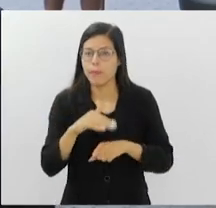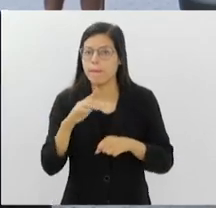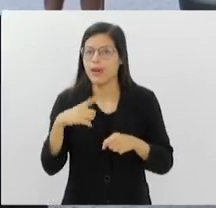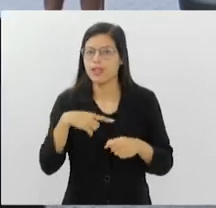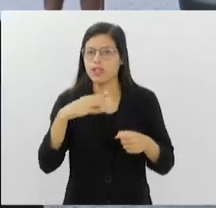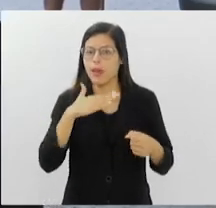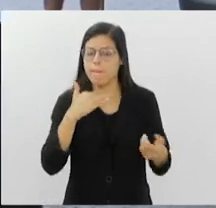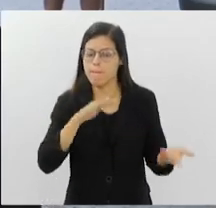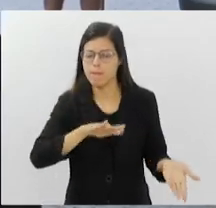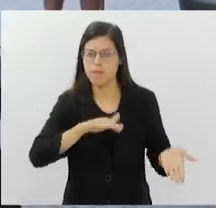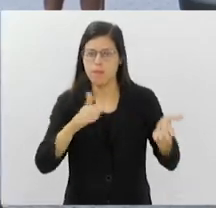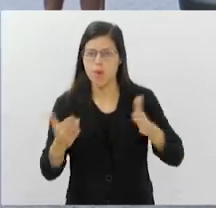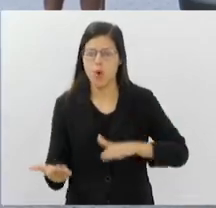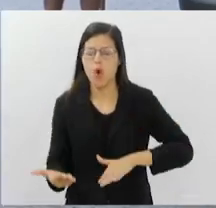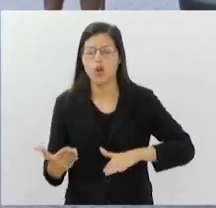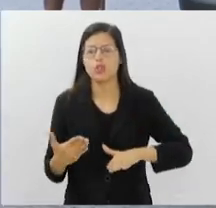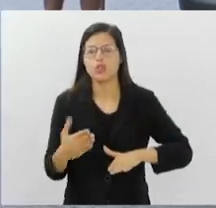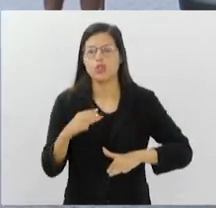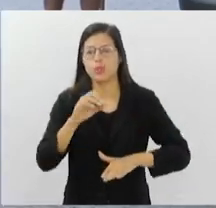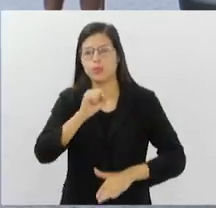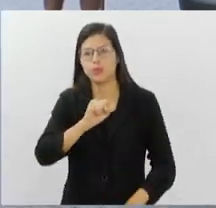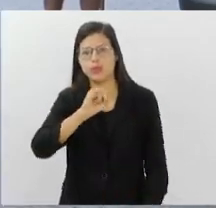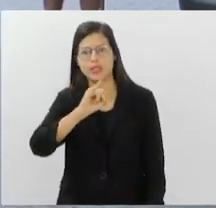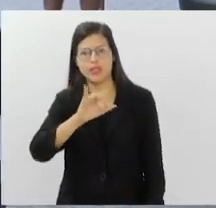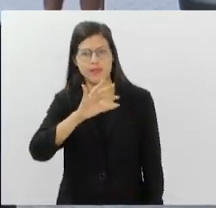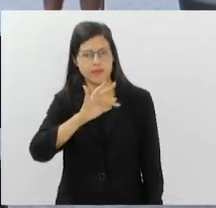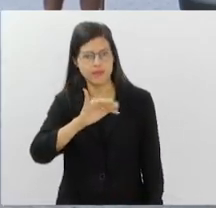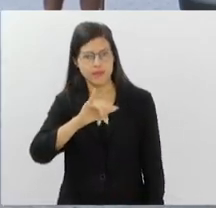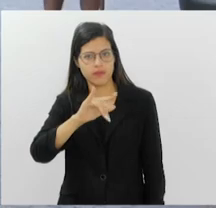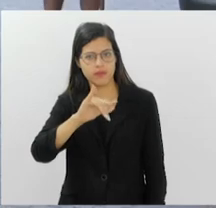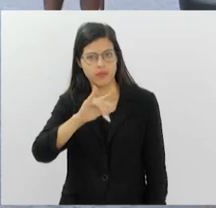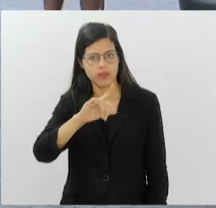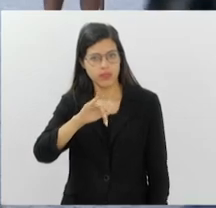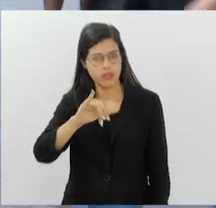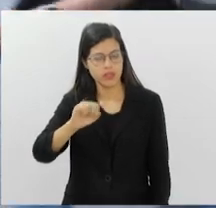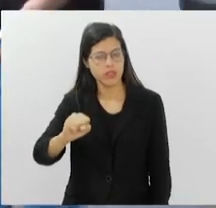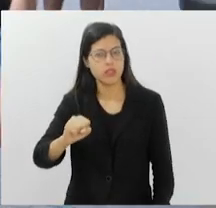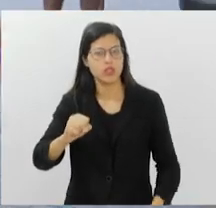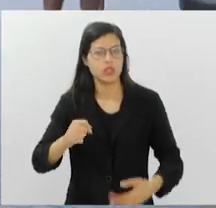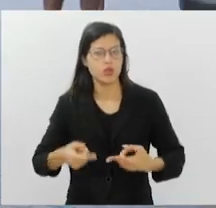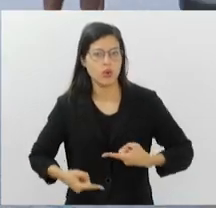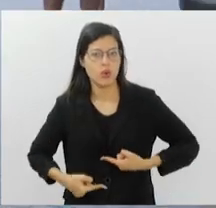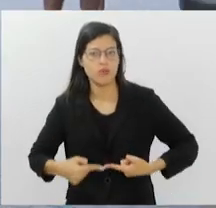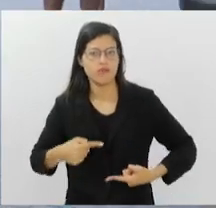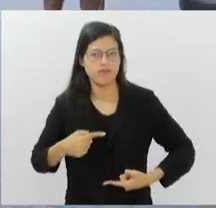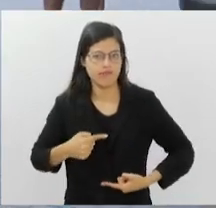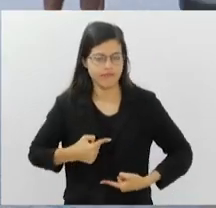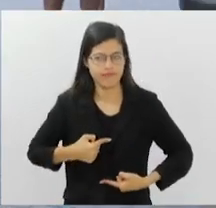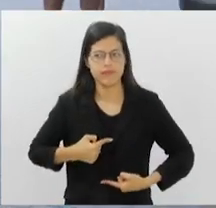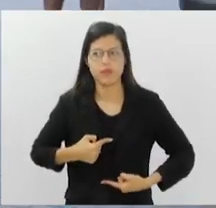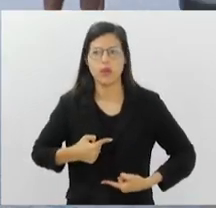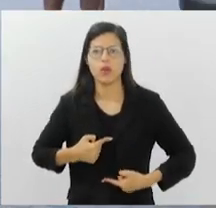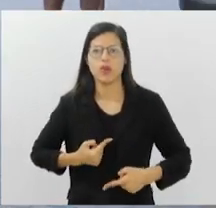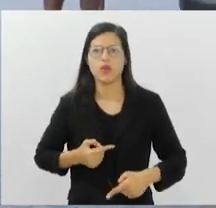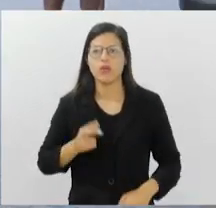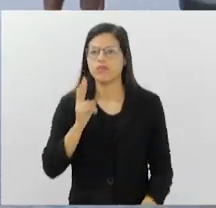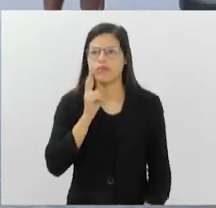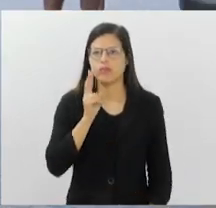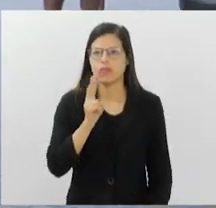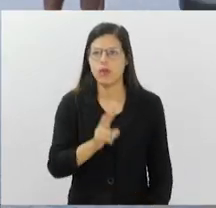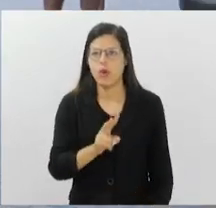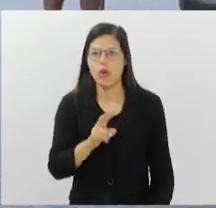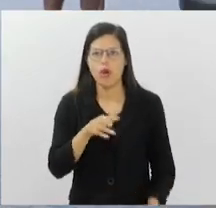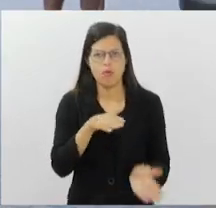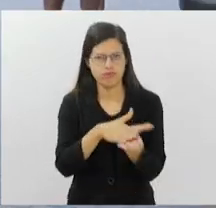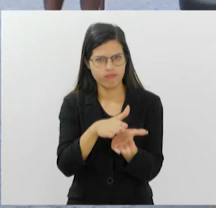sífilis congênita. Ou seja, e quando você vai olhar nos boletins que acabaram de sair, vários saem